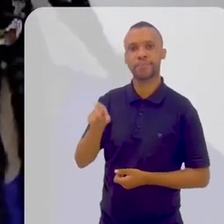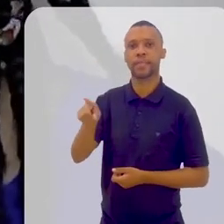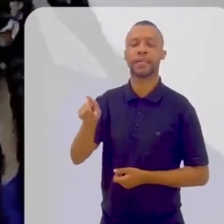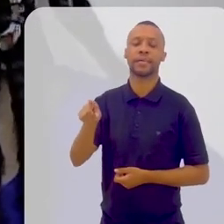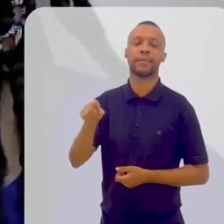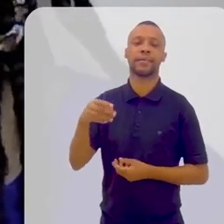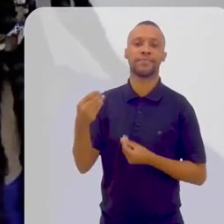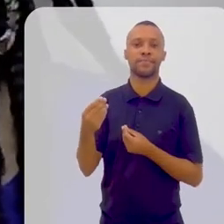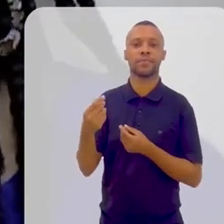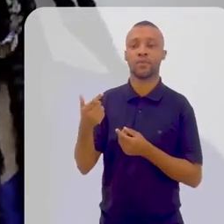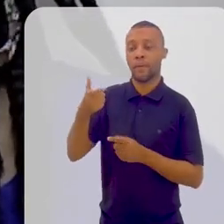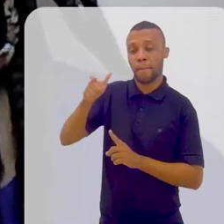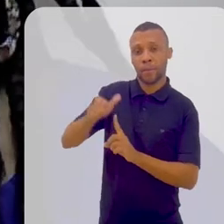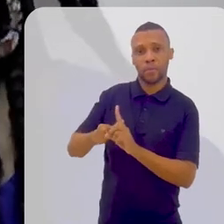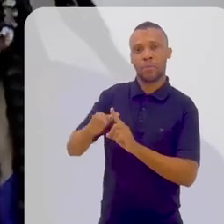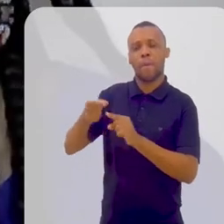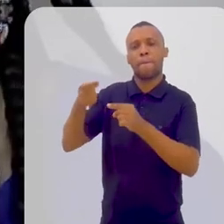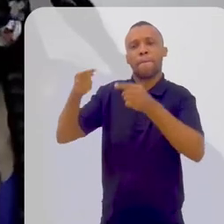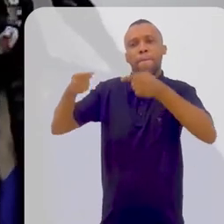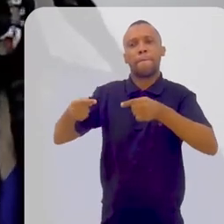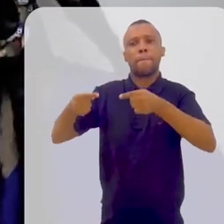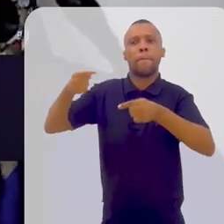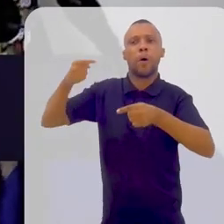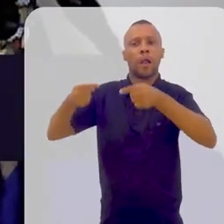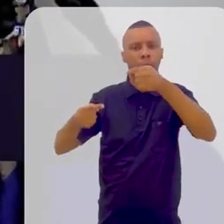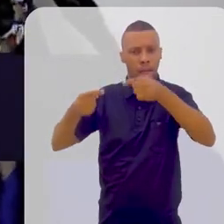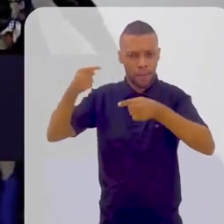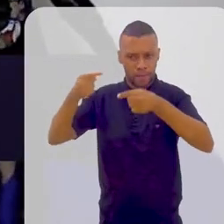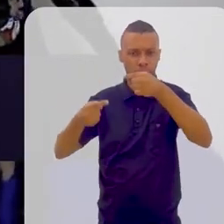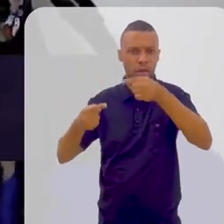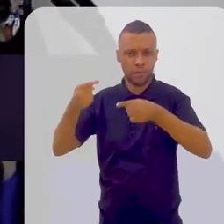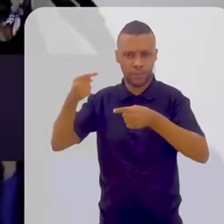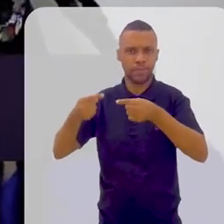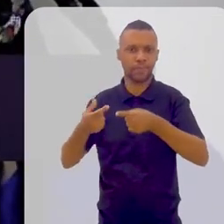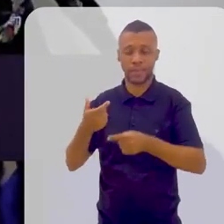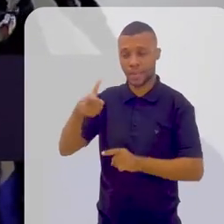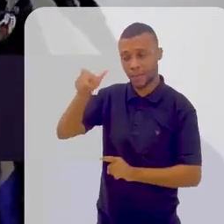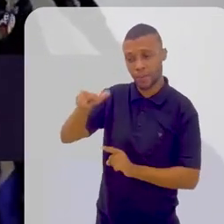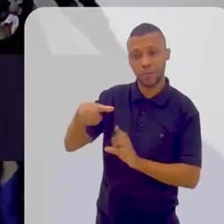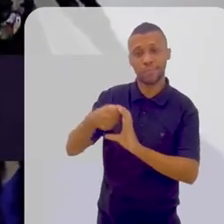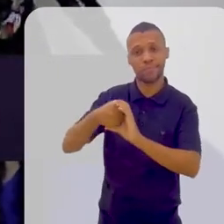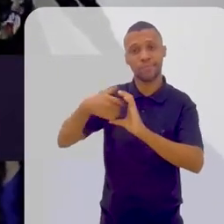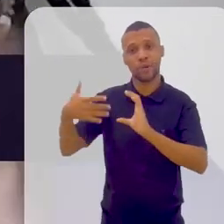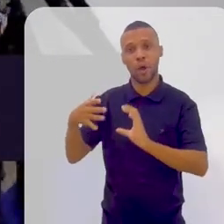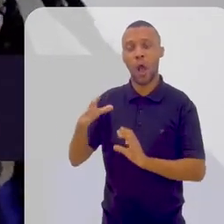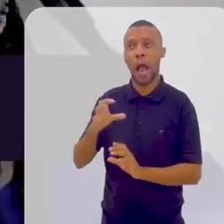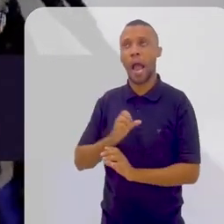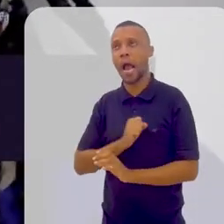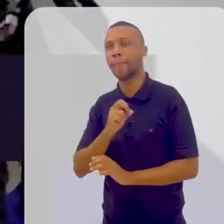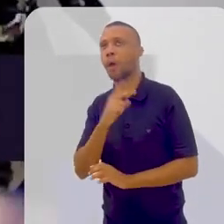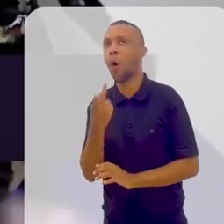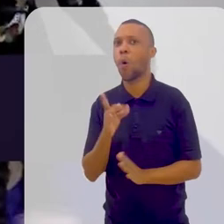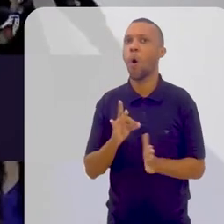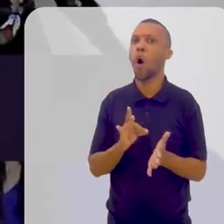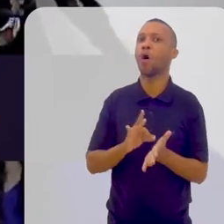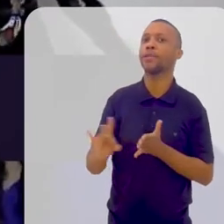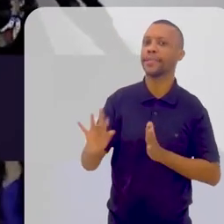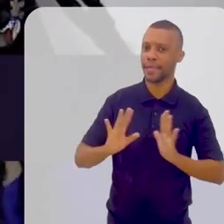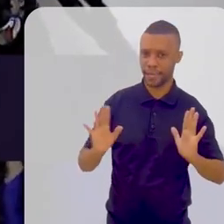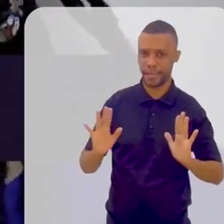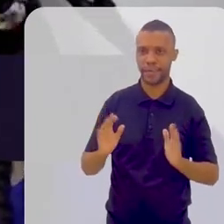embora ela foi uma pessoa muito polêmica, né? Era aquele tipo de pessoa, ou ame ou odeie,